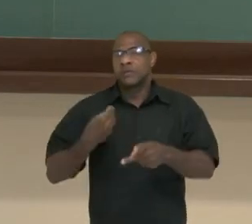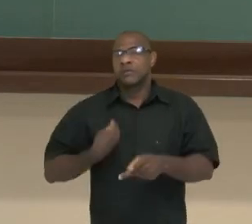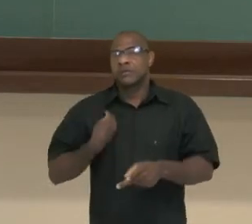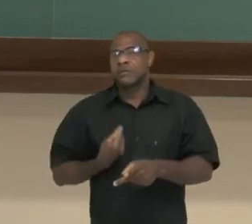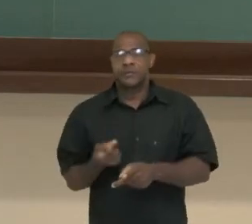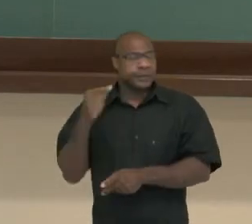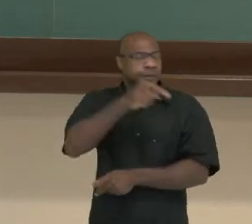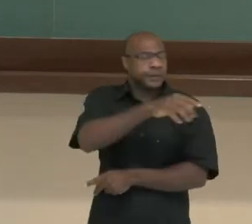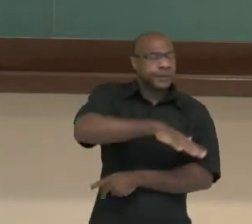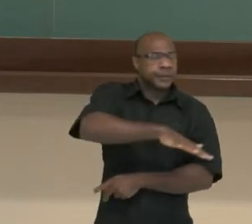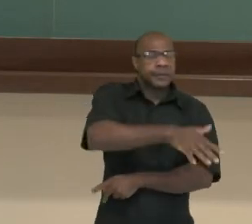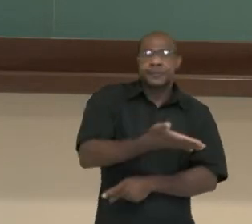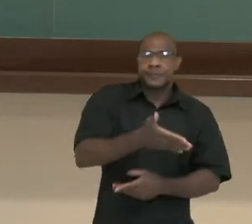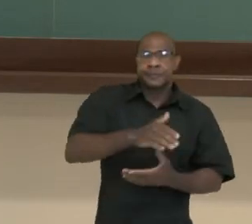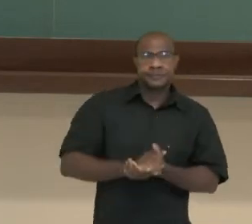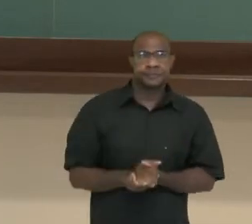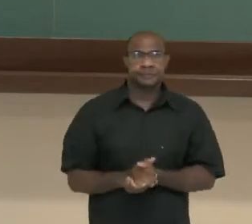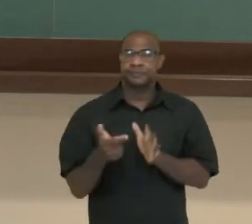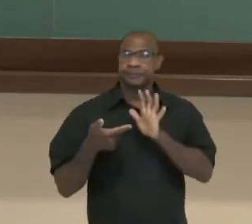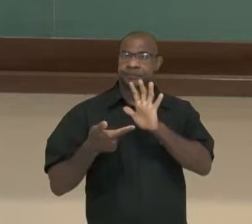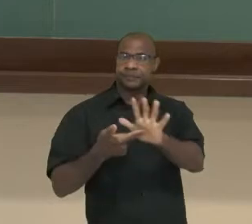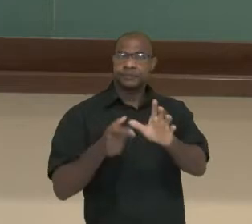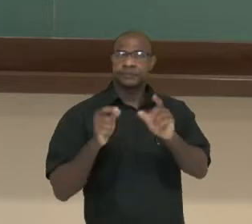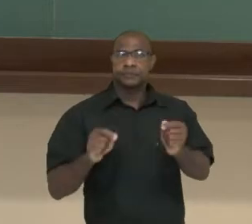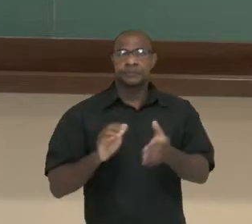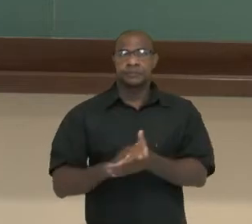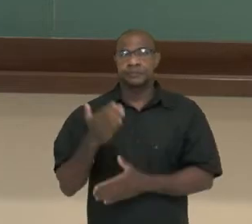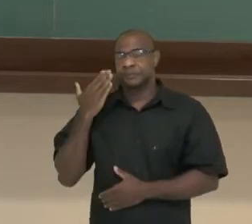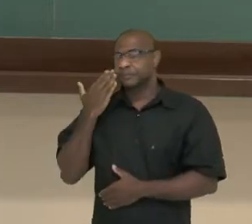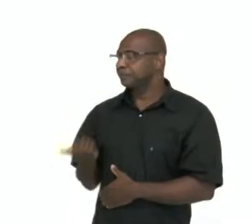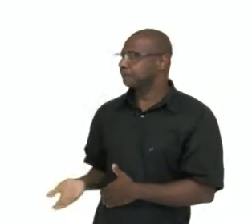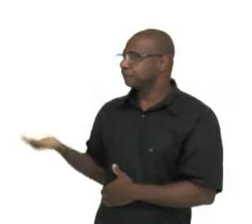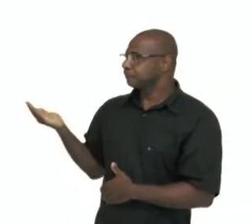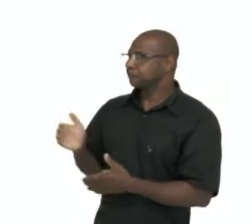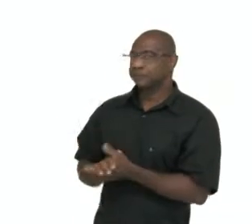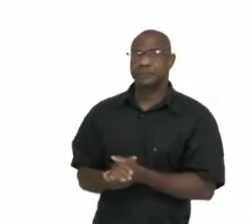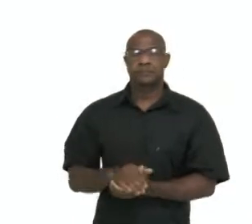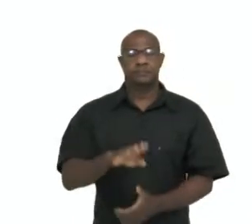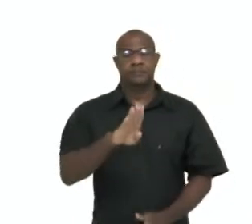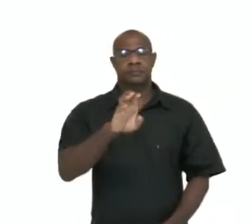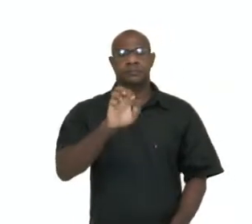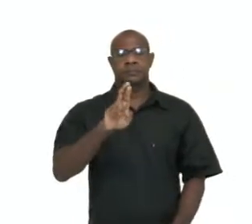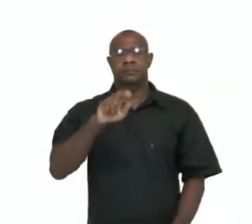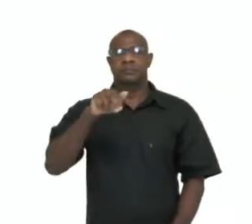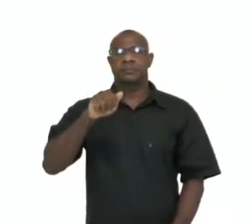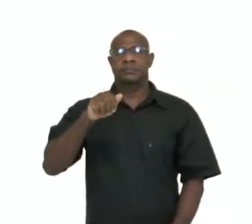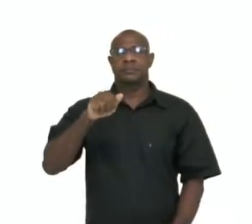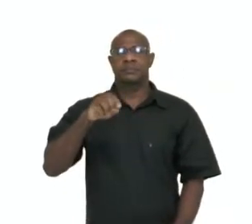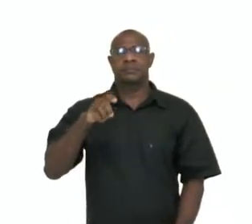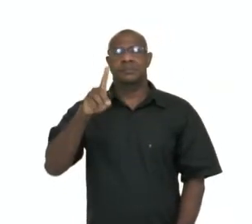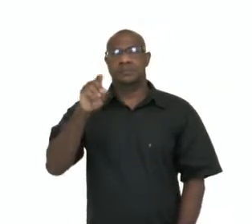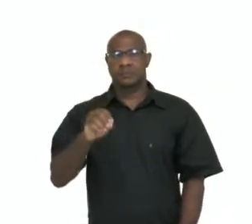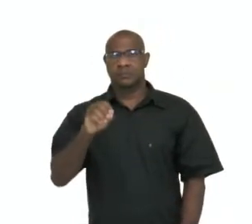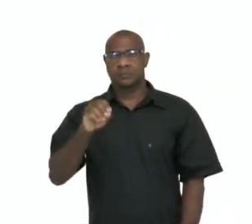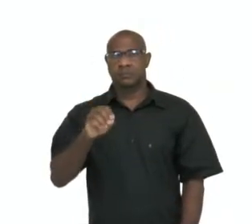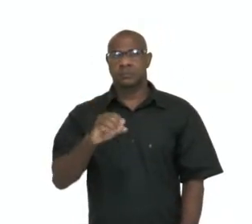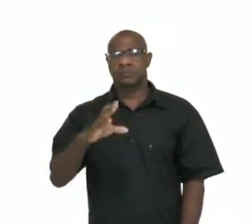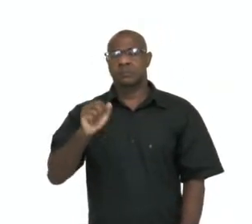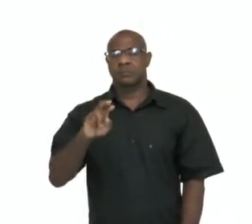Então, apresento a vocês, de Bernardo de Carvalho, o romance Nove Noites.